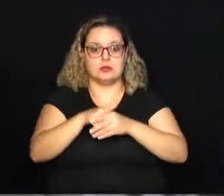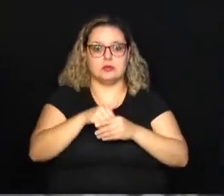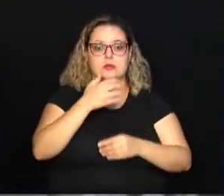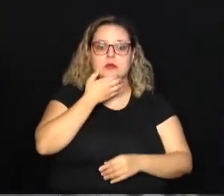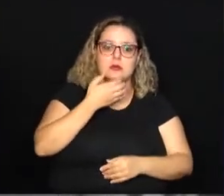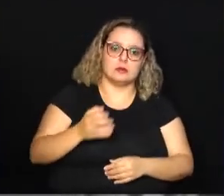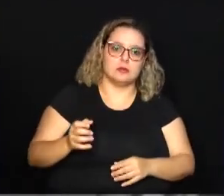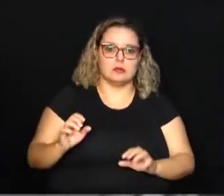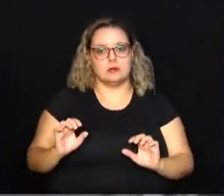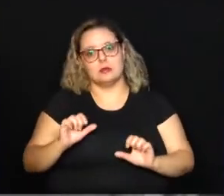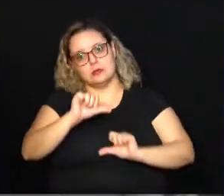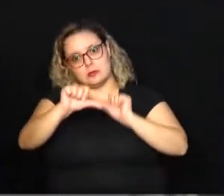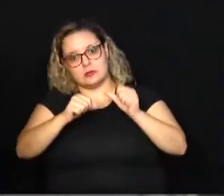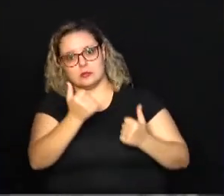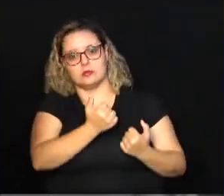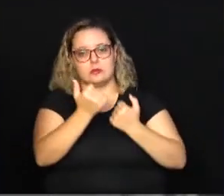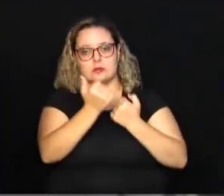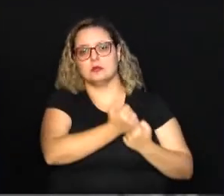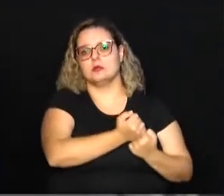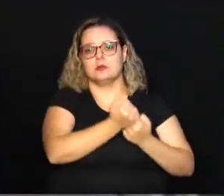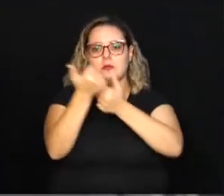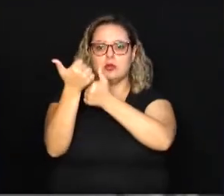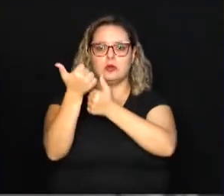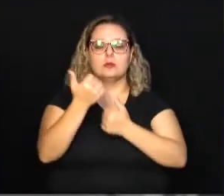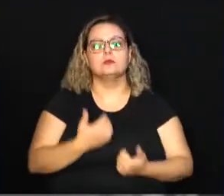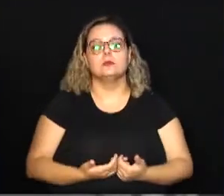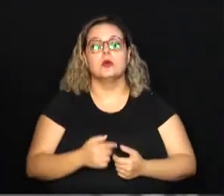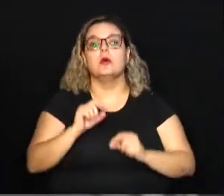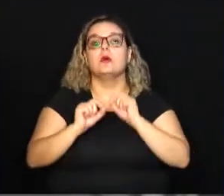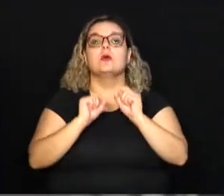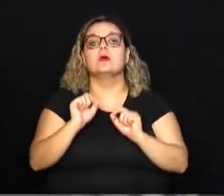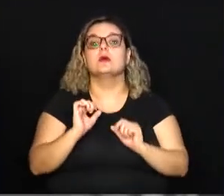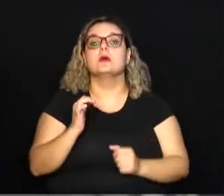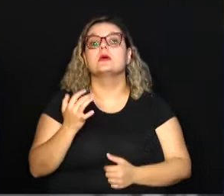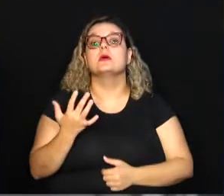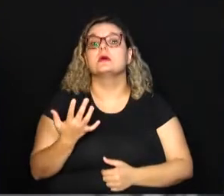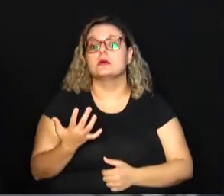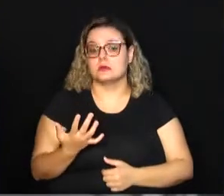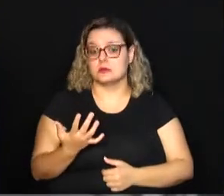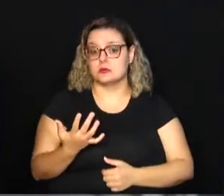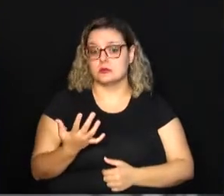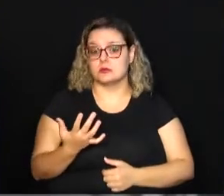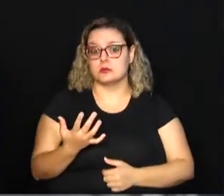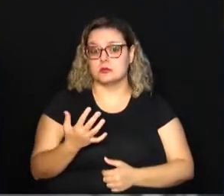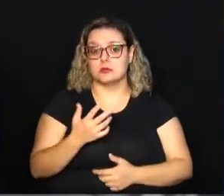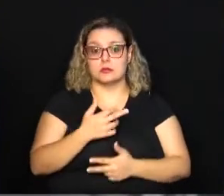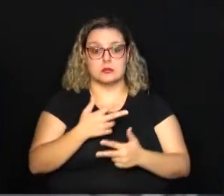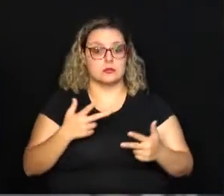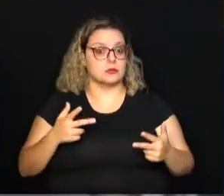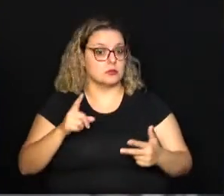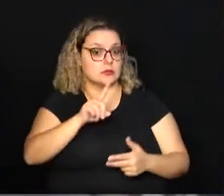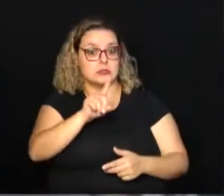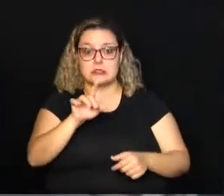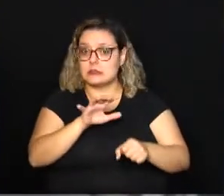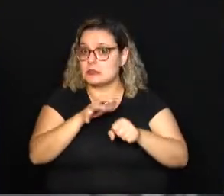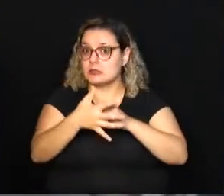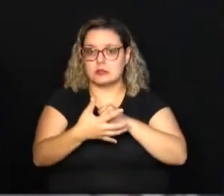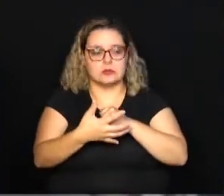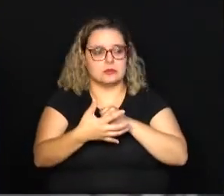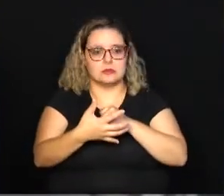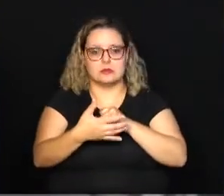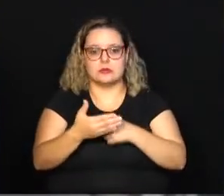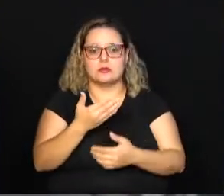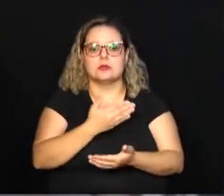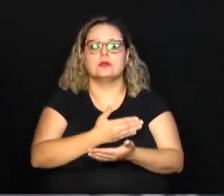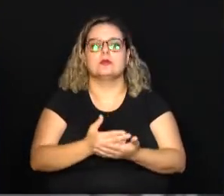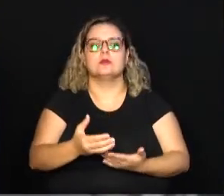Réveillon, um pseudo-carnaval aí. O que está acontecendo? Casos não Covid começaram a pressionar a porta a partir de